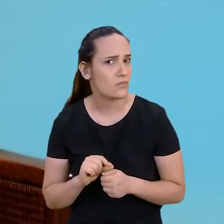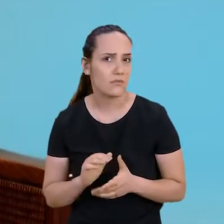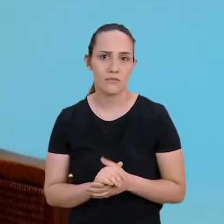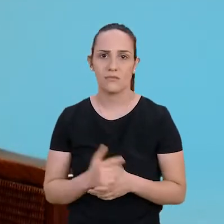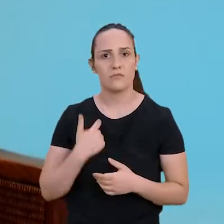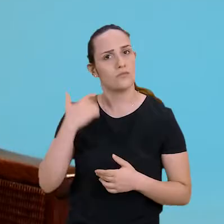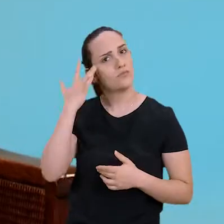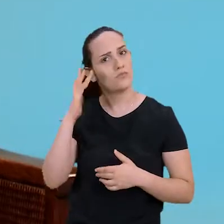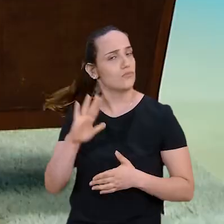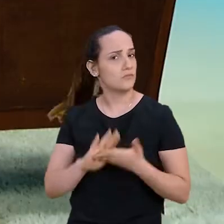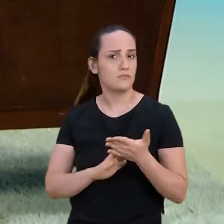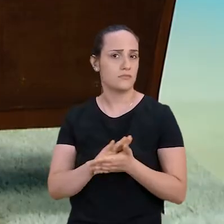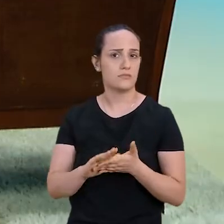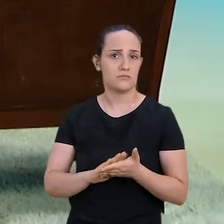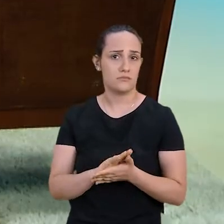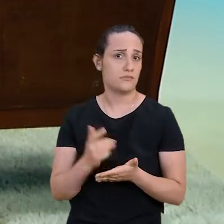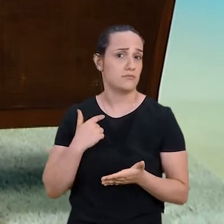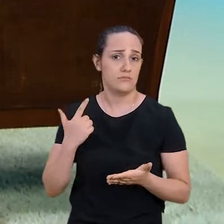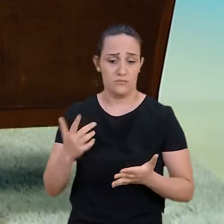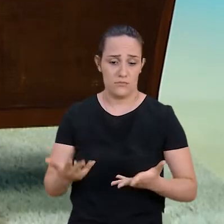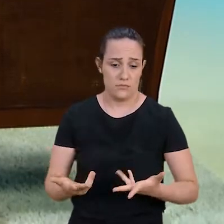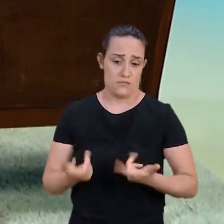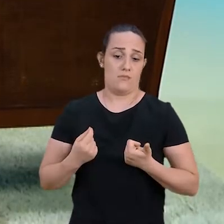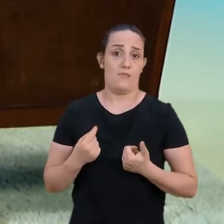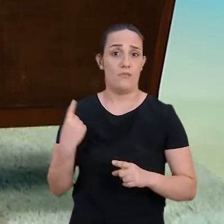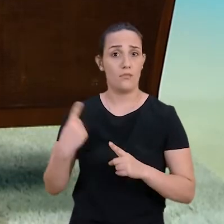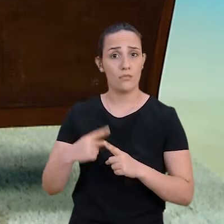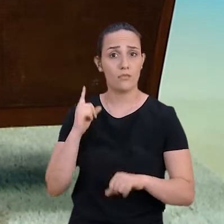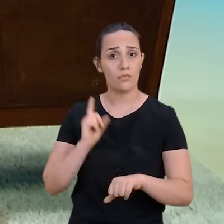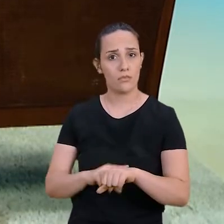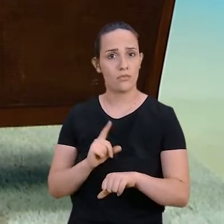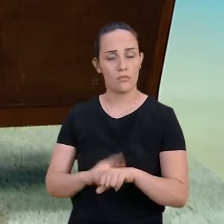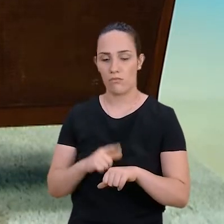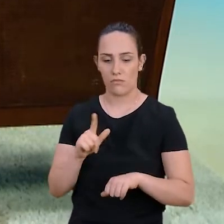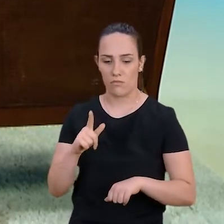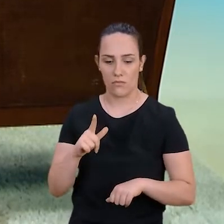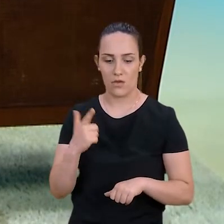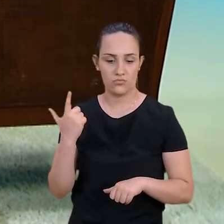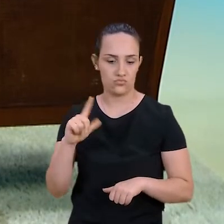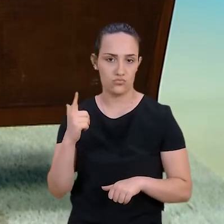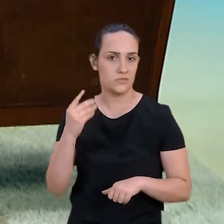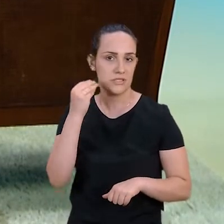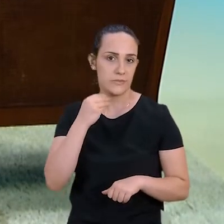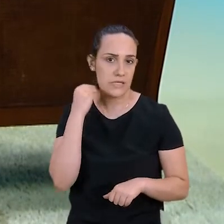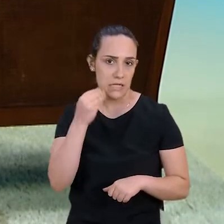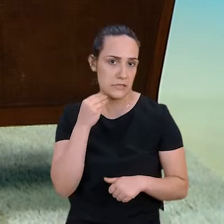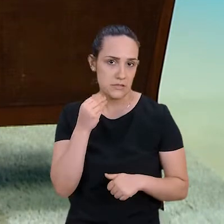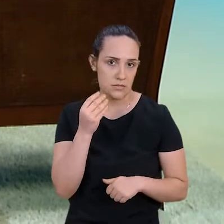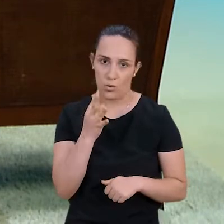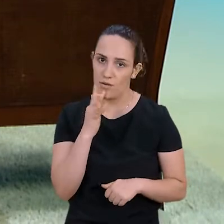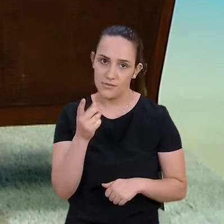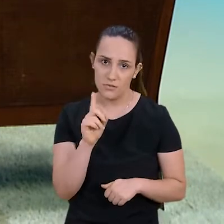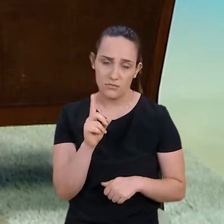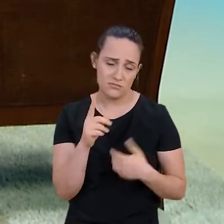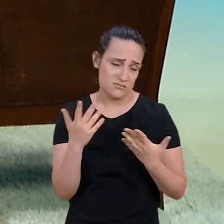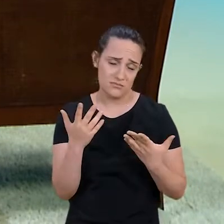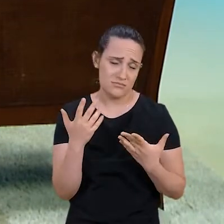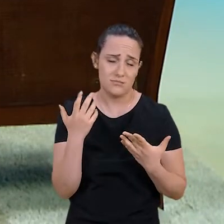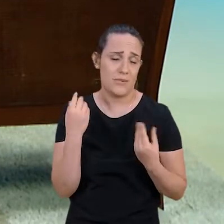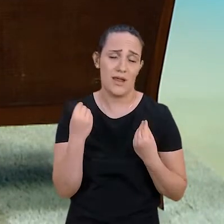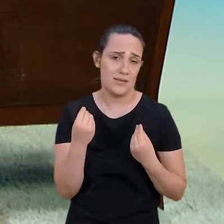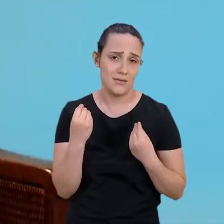entendo nada, não sei de nada, porque a partir do momento que você não vive, você não busca procurar as